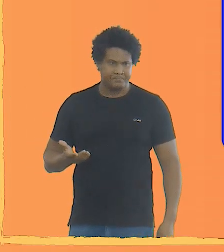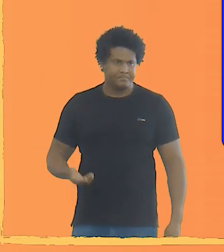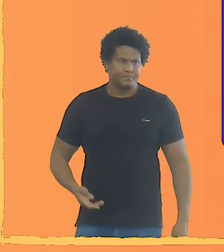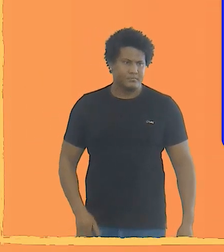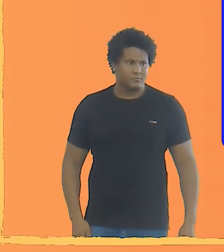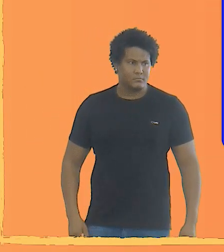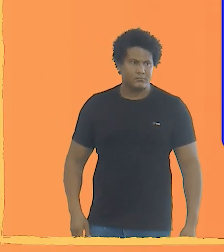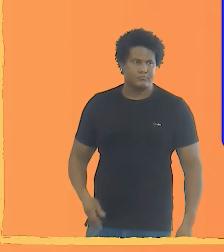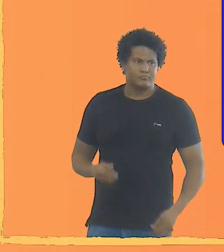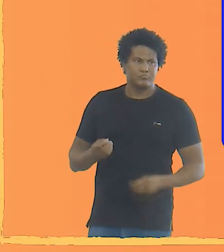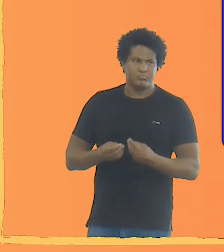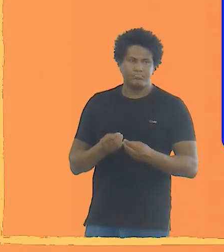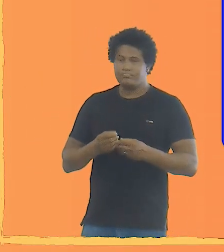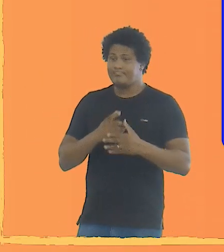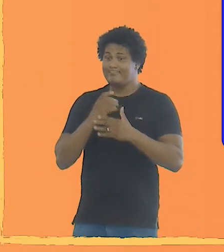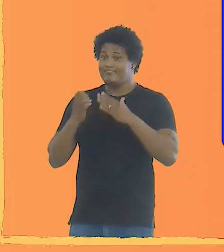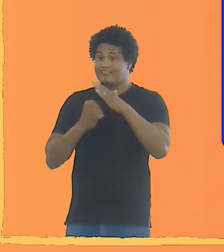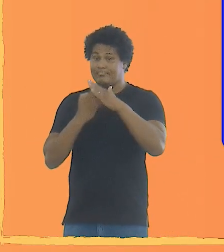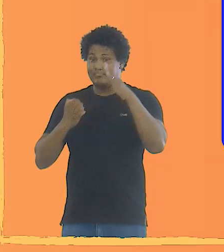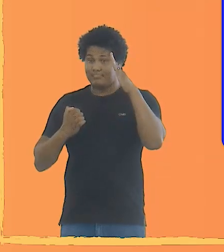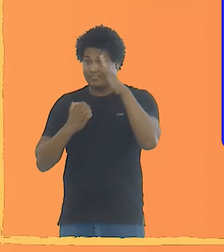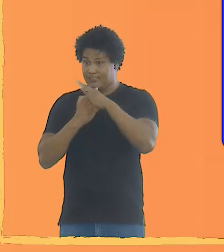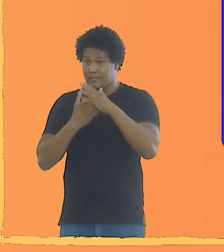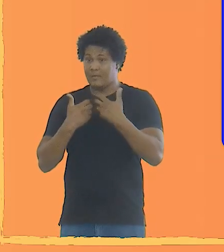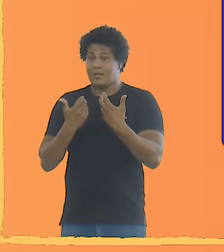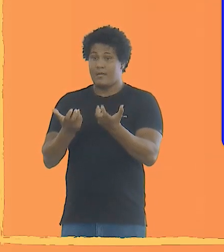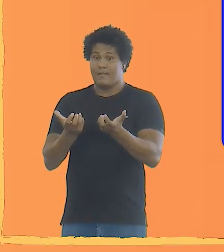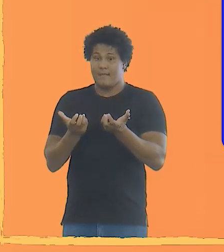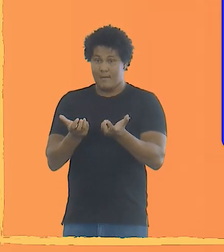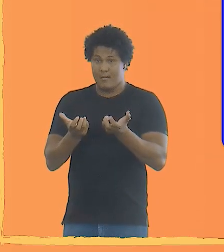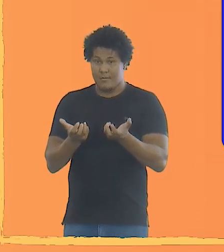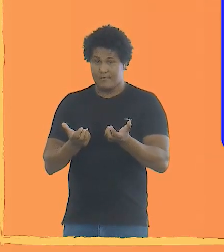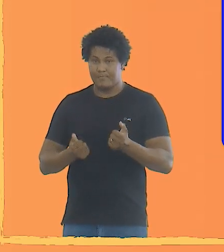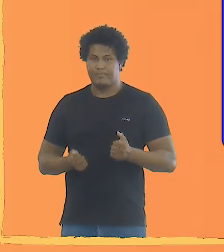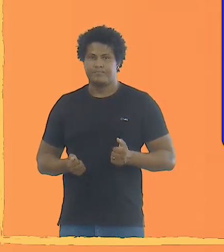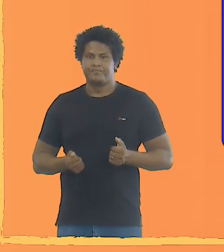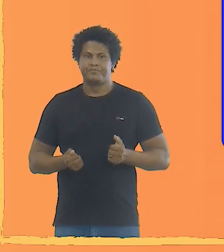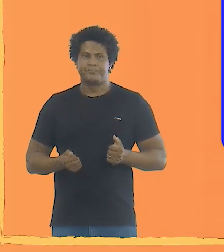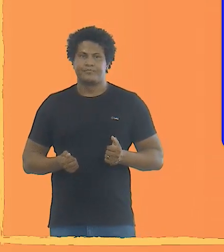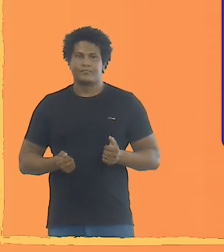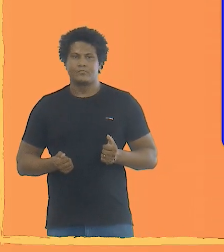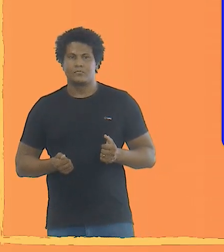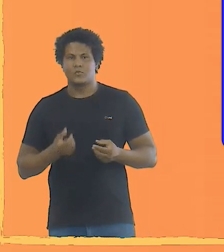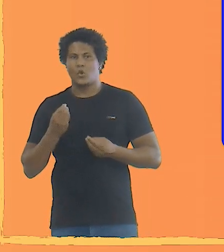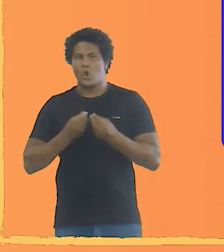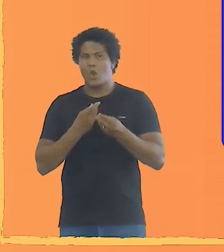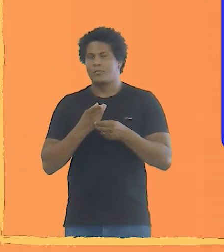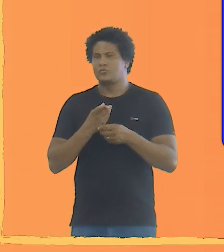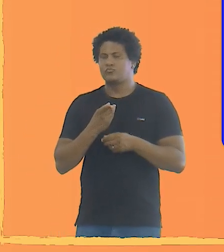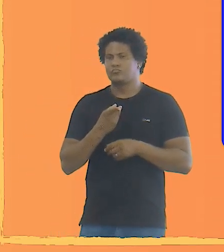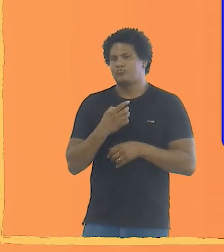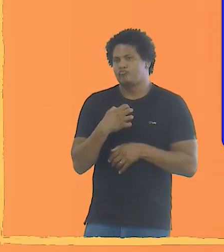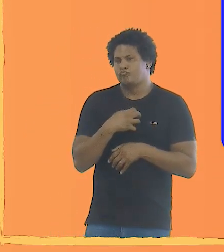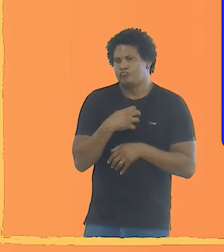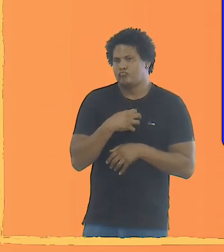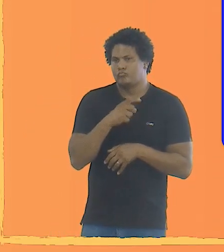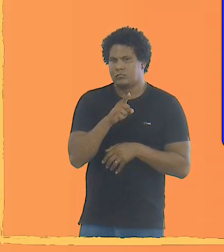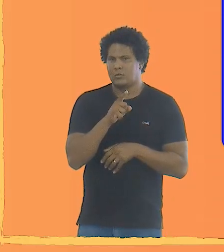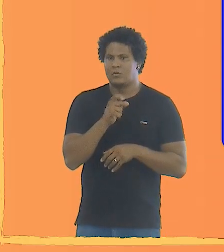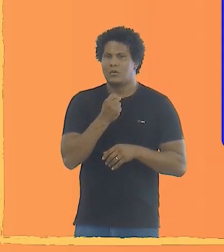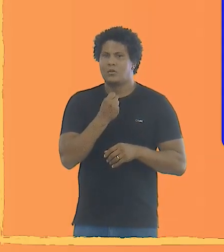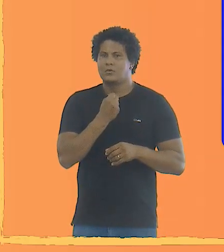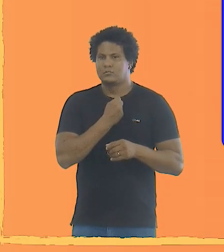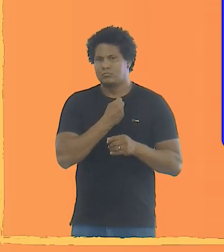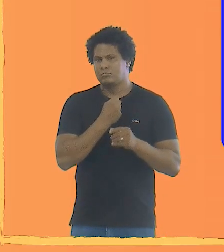a empresa quer? A empresa quer escolher um formato para a senha. Existem 5 opções de formato, só que